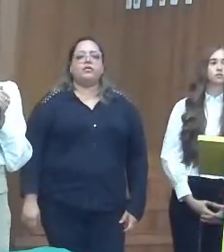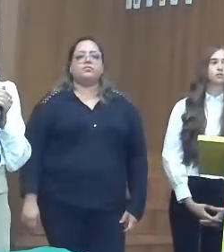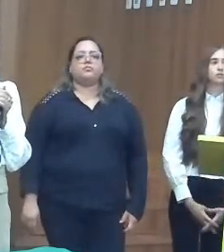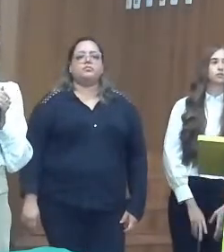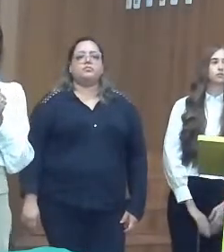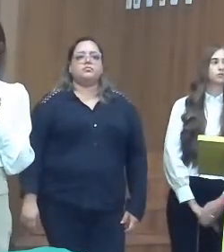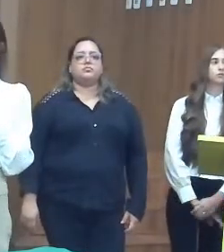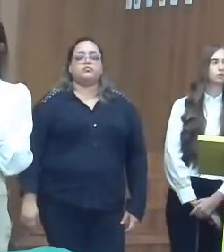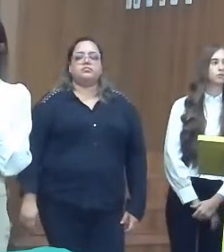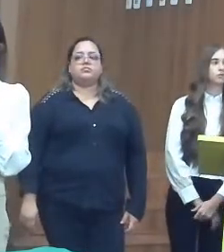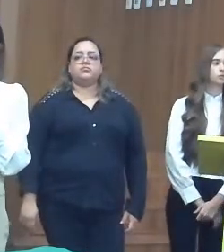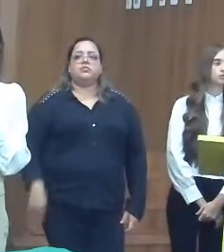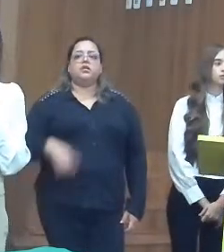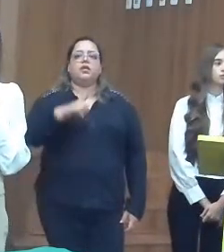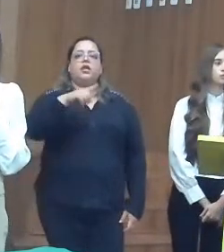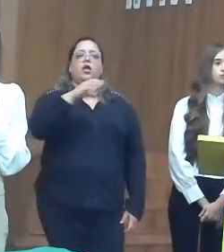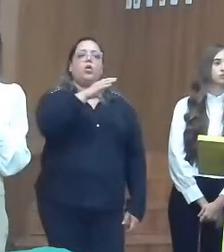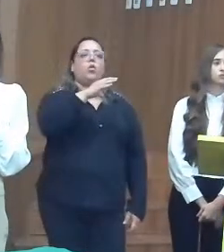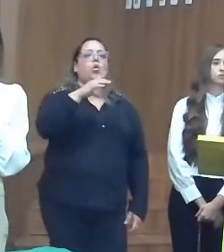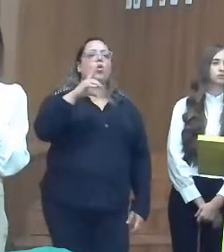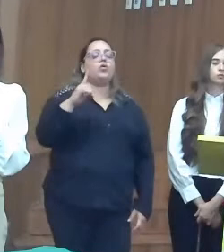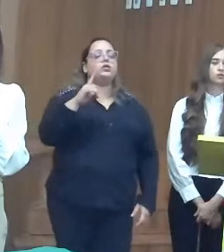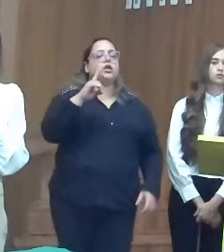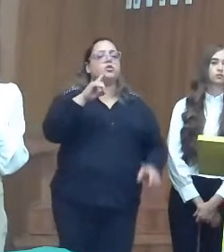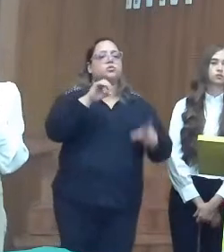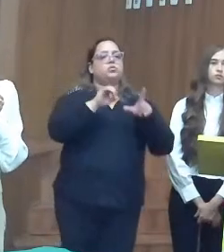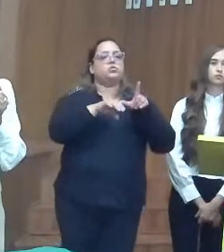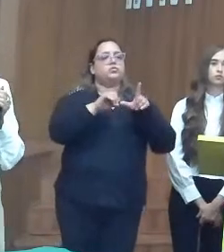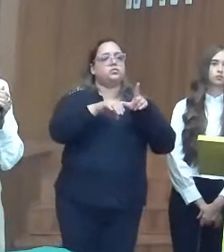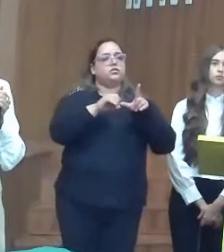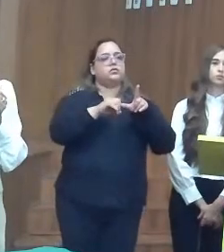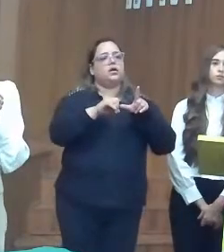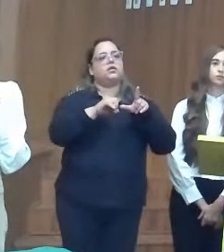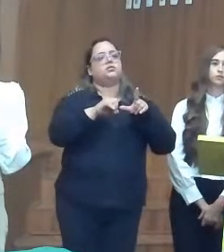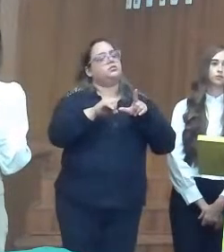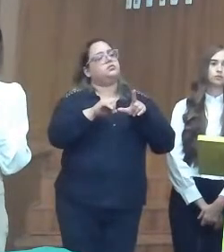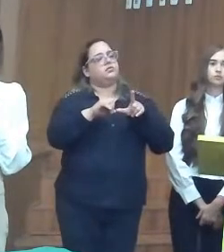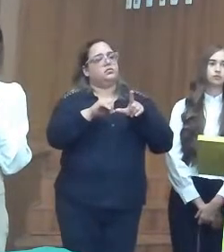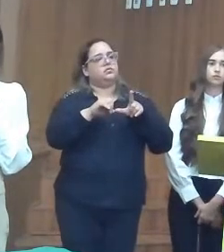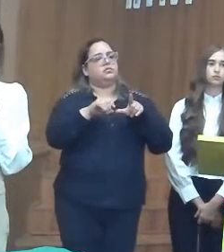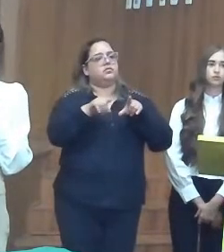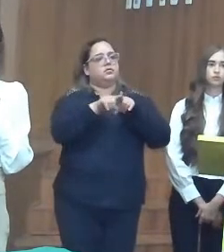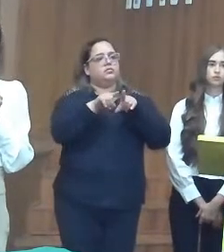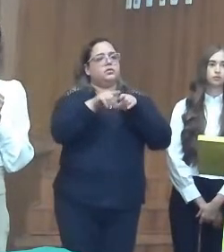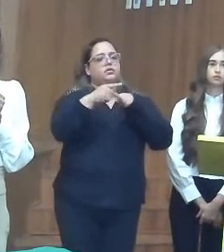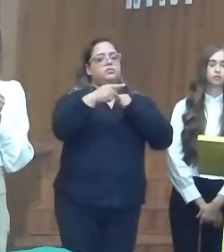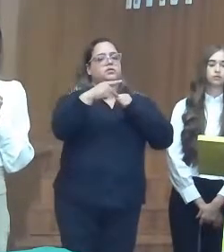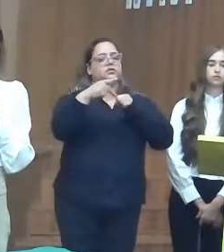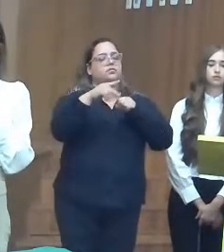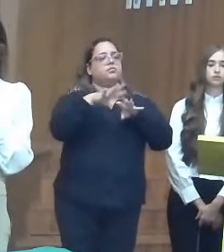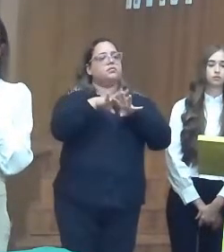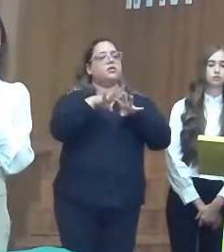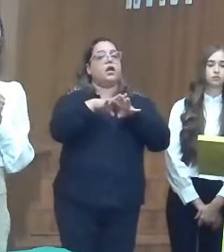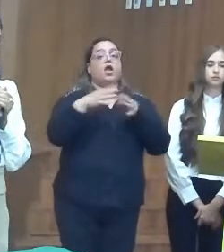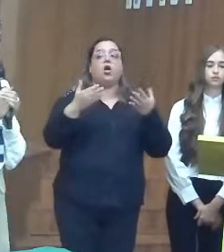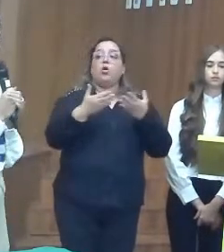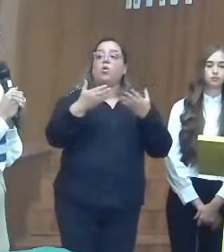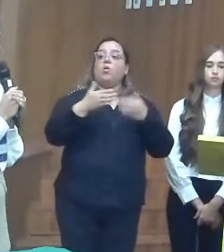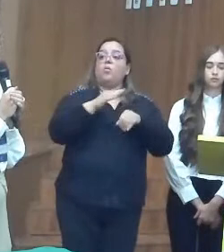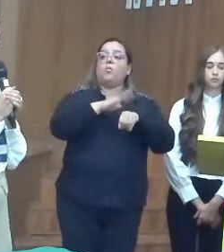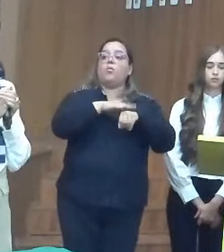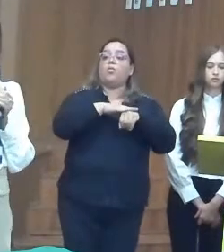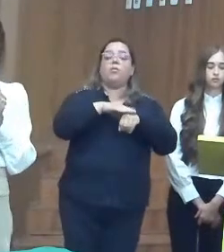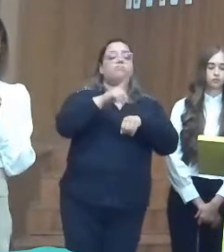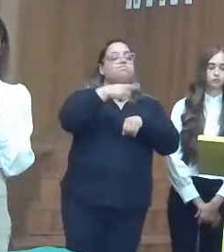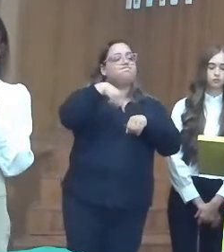que é o coordenador do curso de especialização em matemática, e aproveito também o momento, e acredito que a